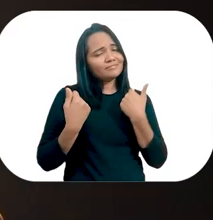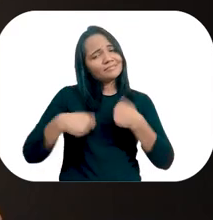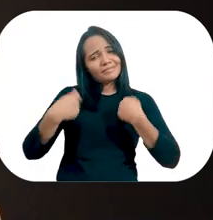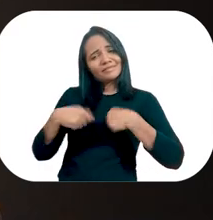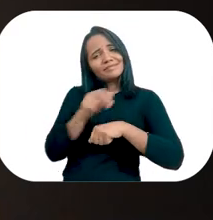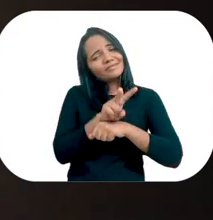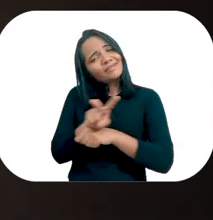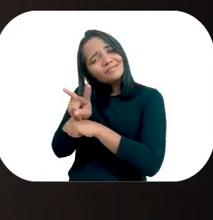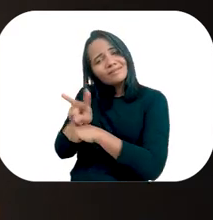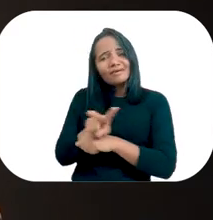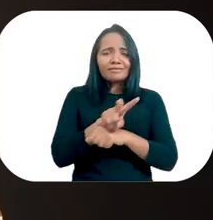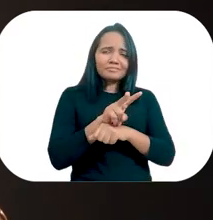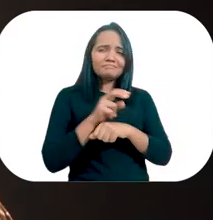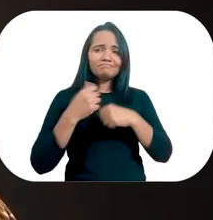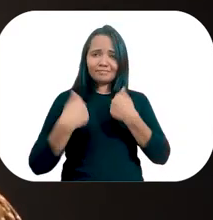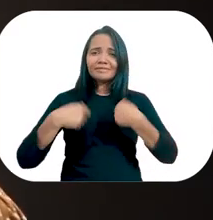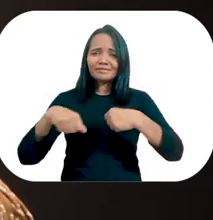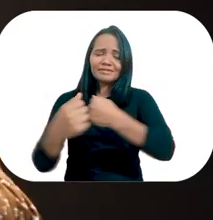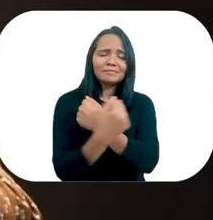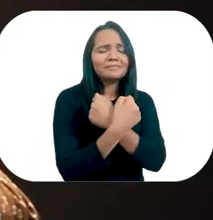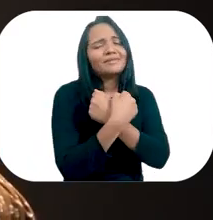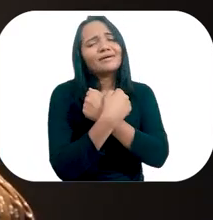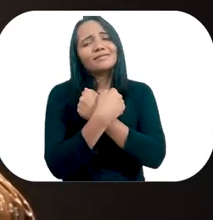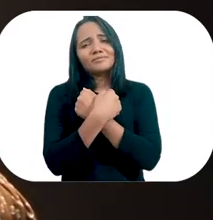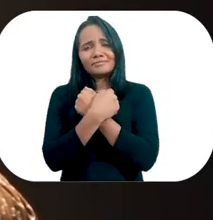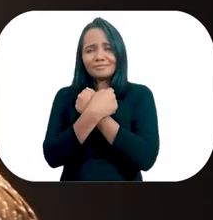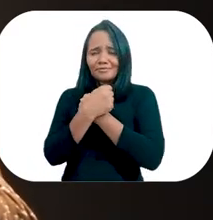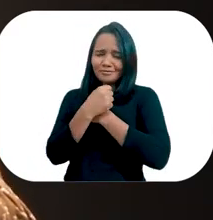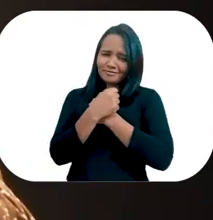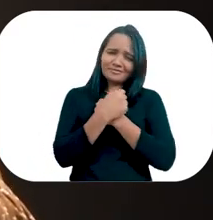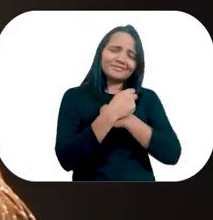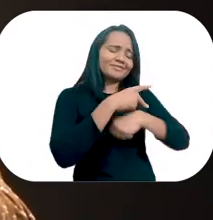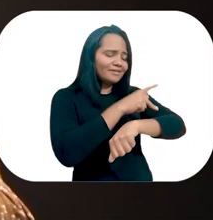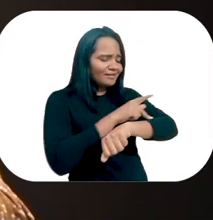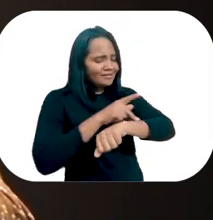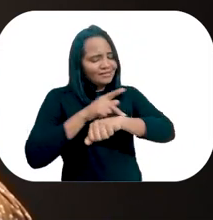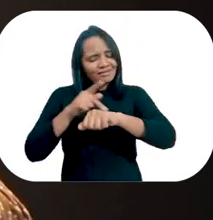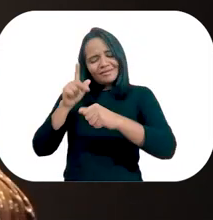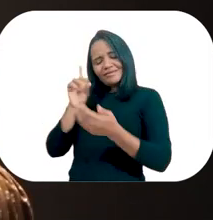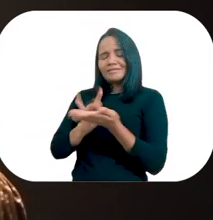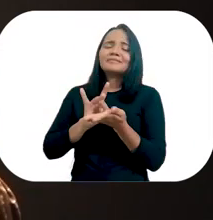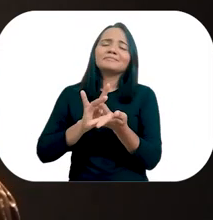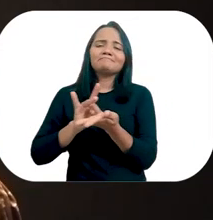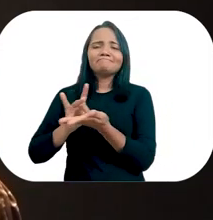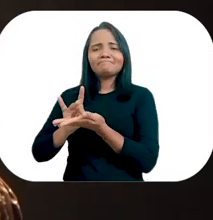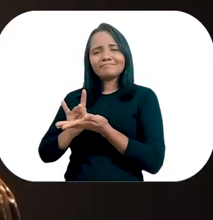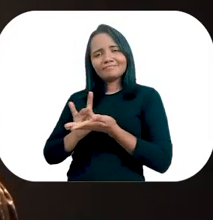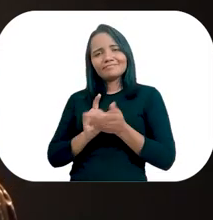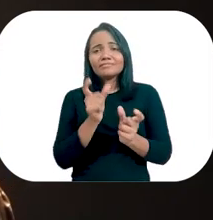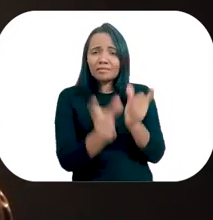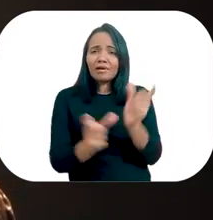ternura, precisam de um abraço da própria candura. Guerreiros